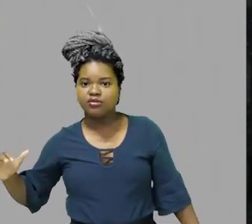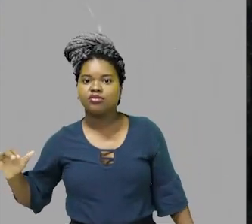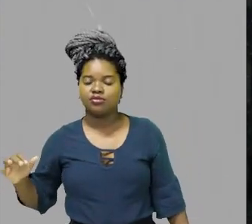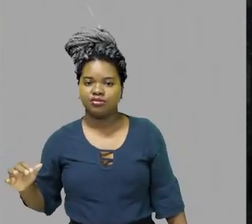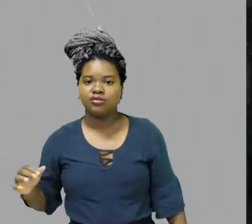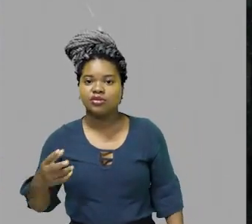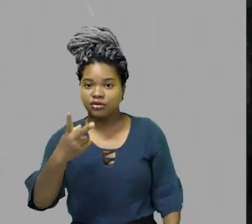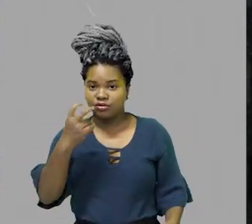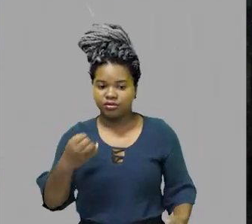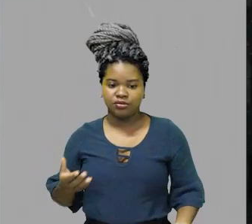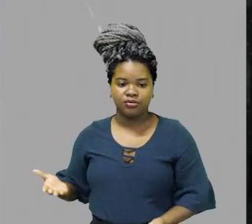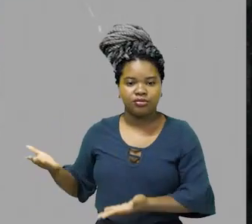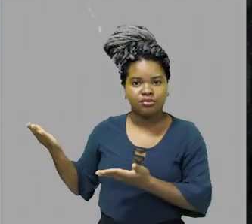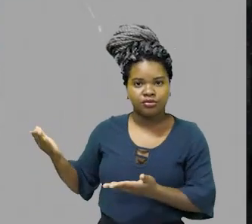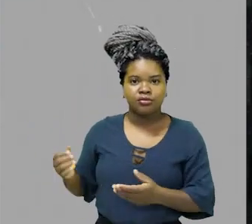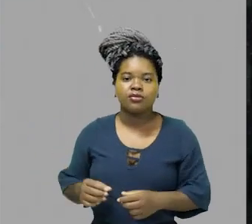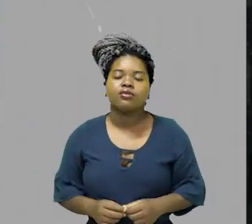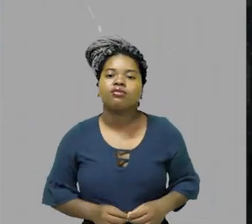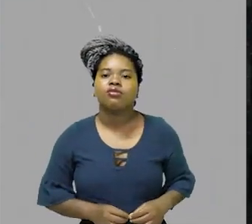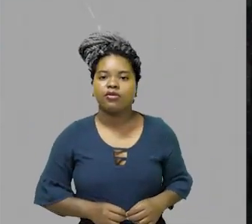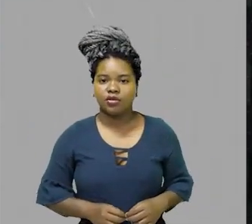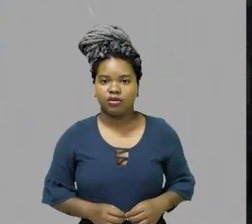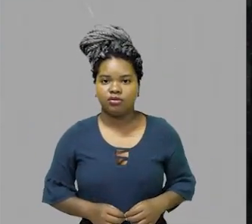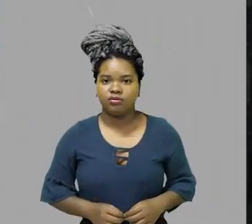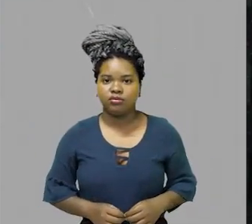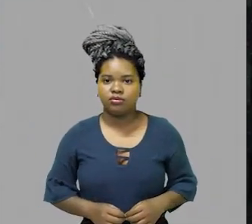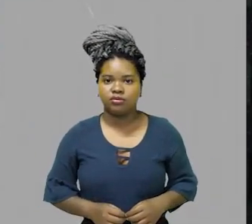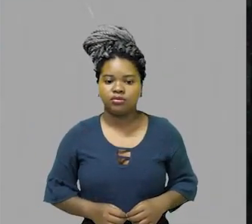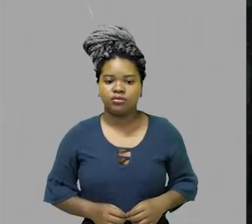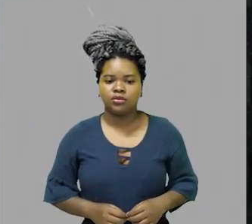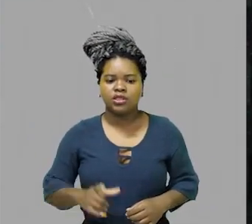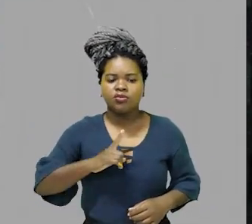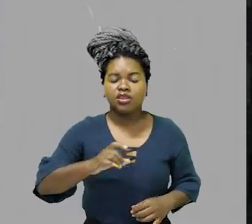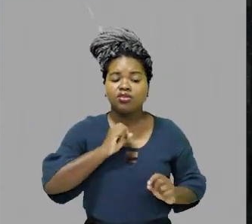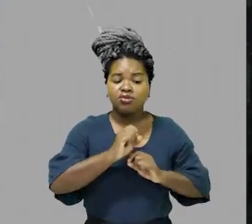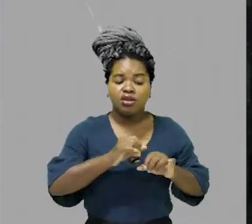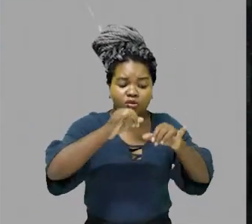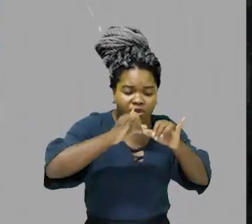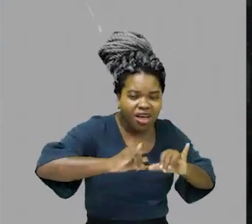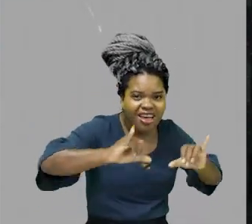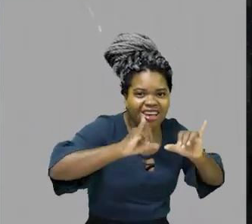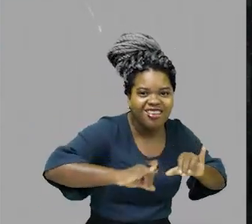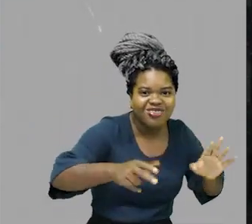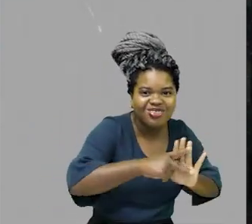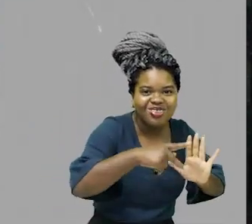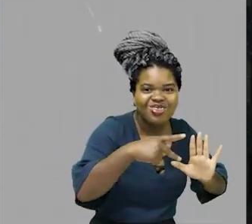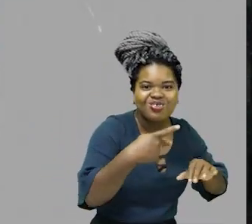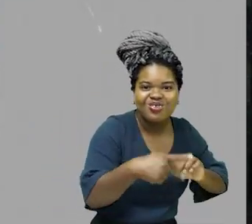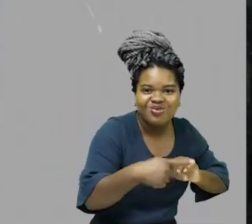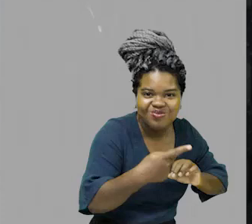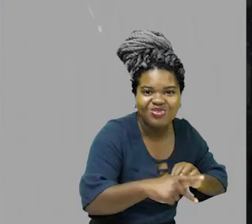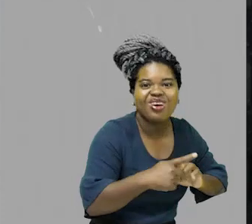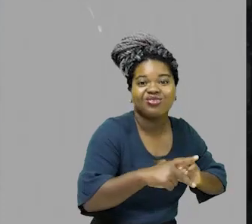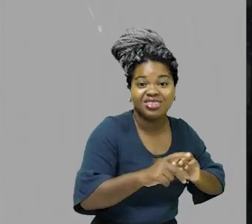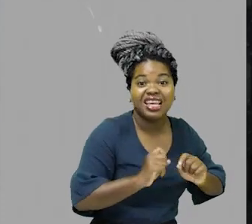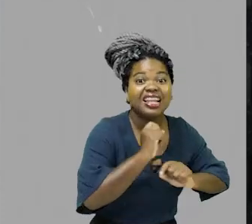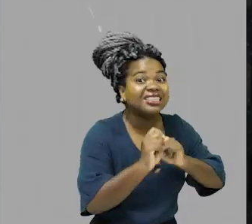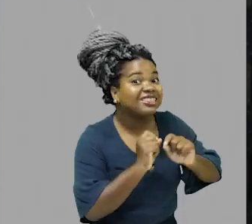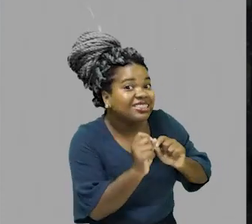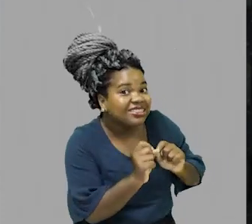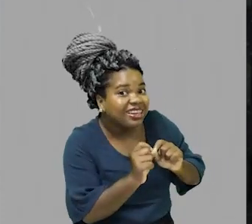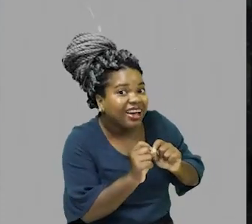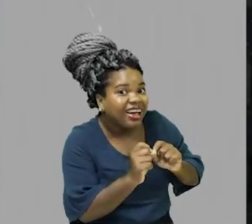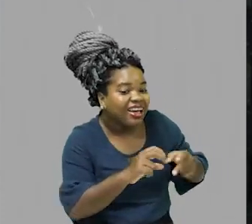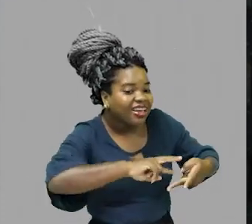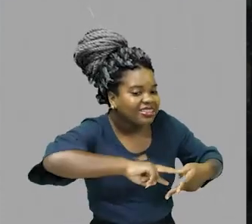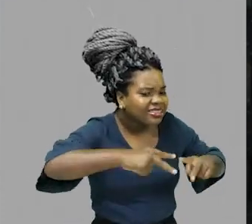bases. Essa sequência, ela vai codificar uma informação genética, que a célula está precisando